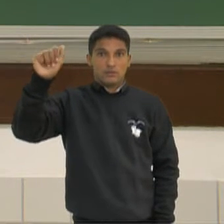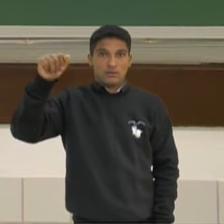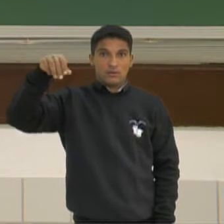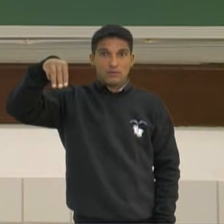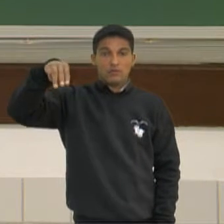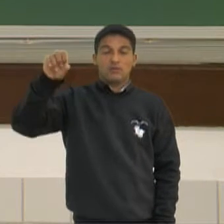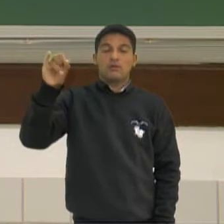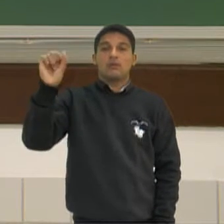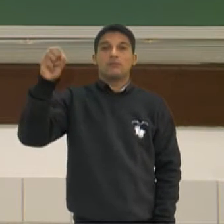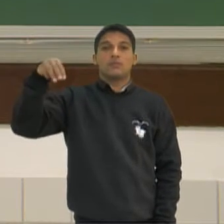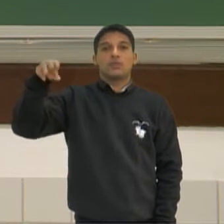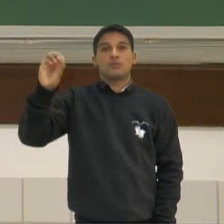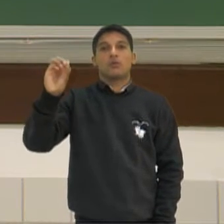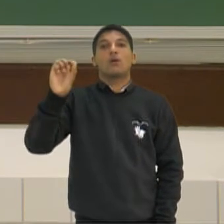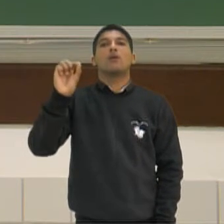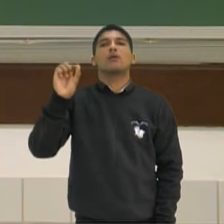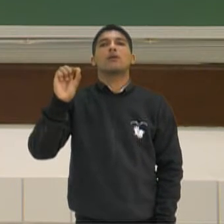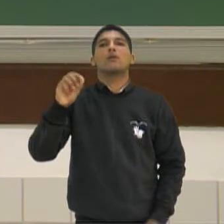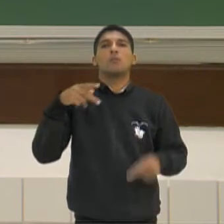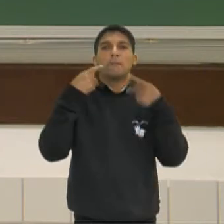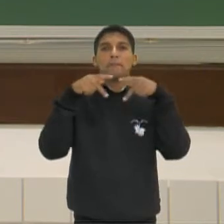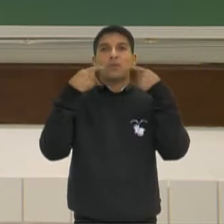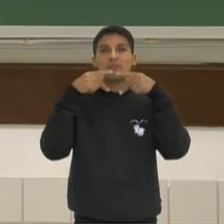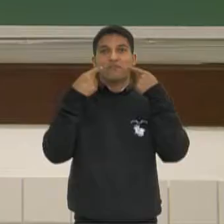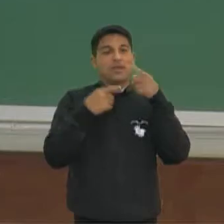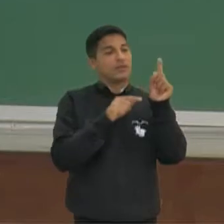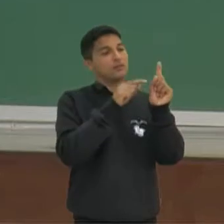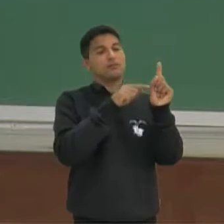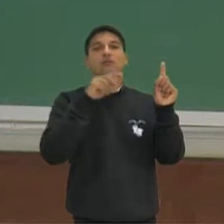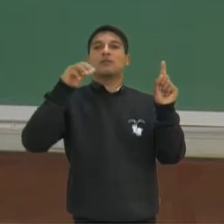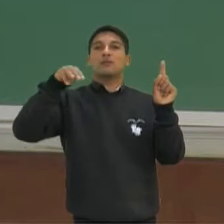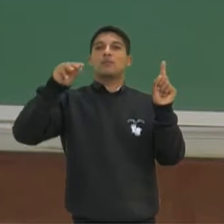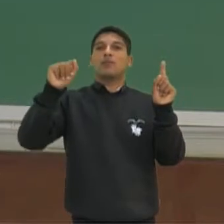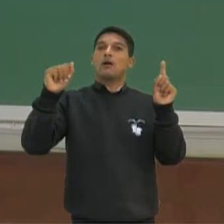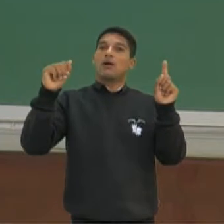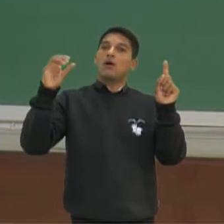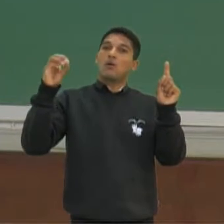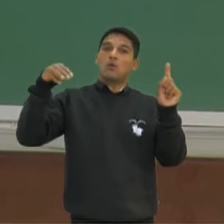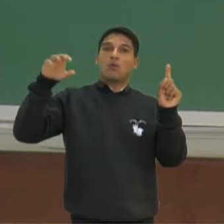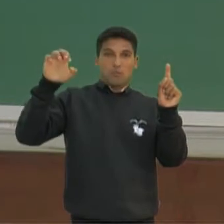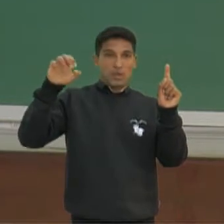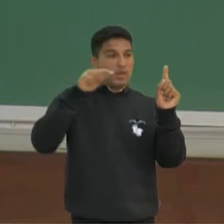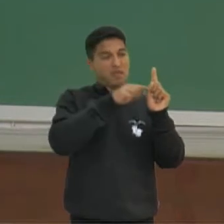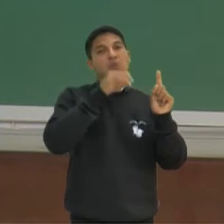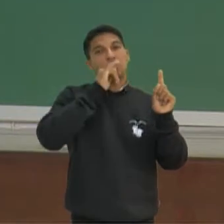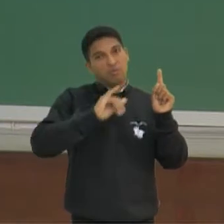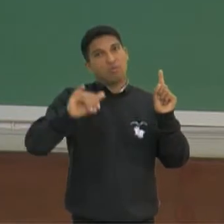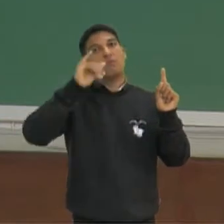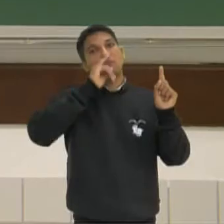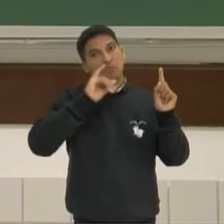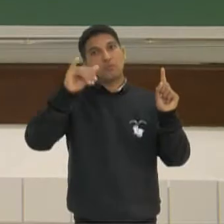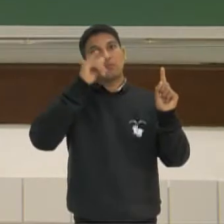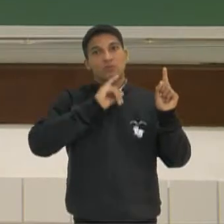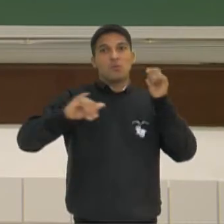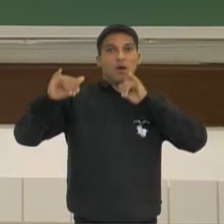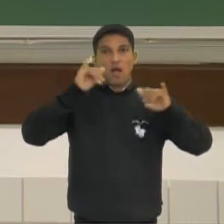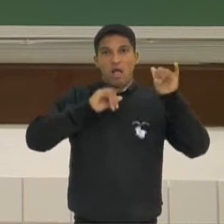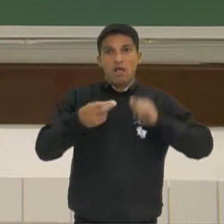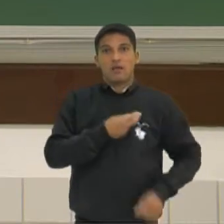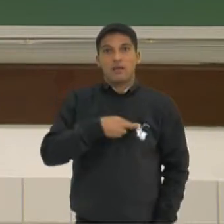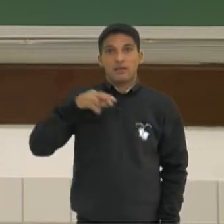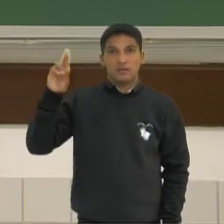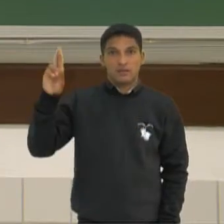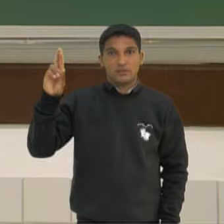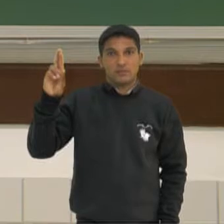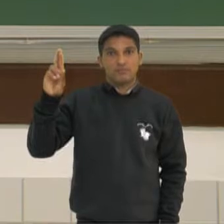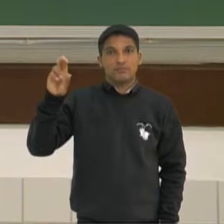da existência de uma religião monoteísta. Essa religião monoteísta teria a figura de